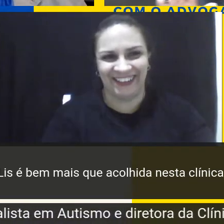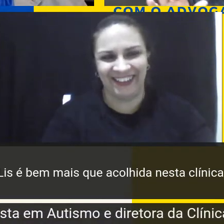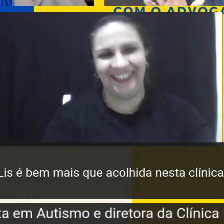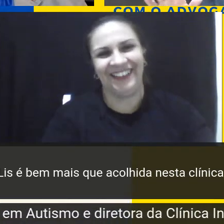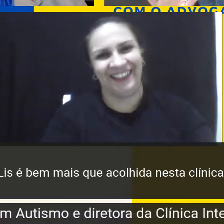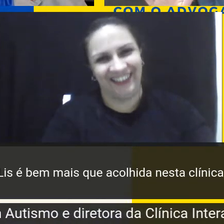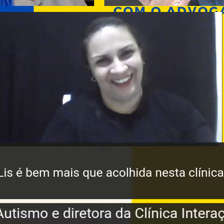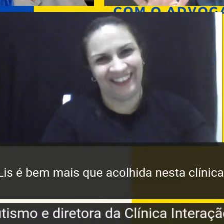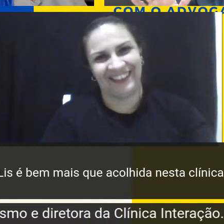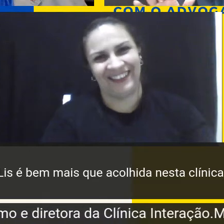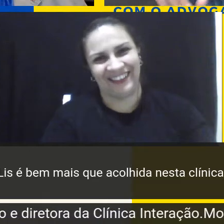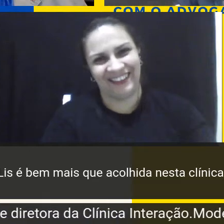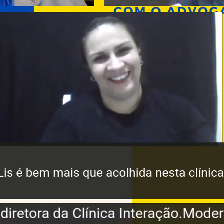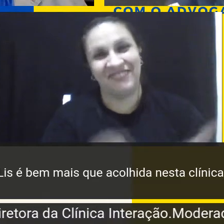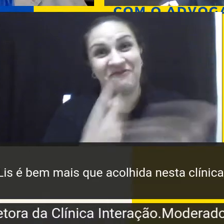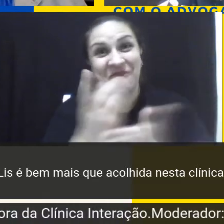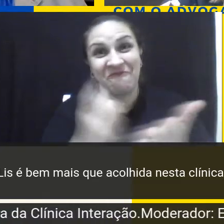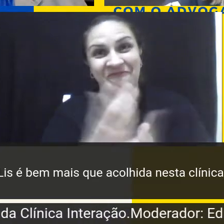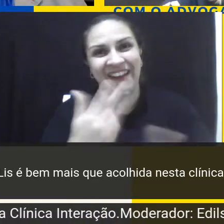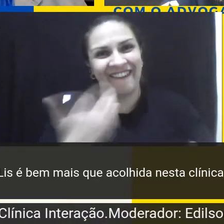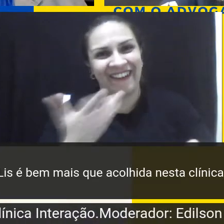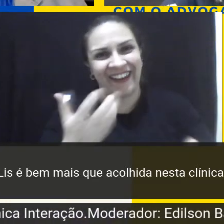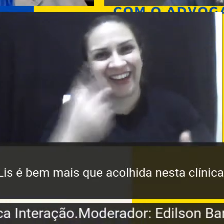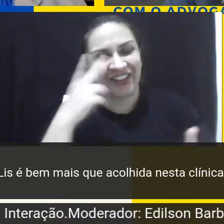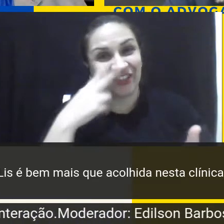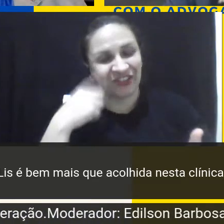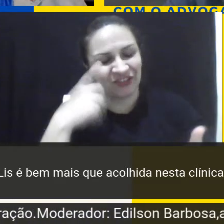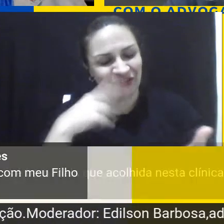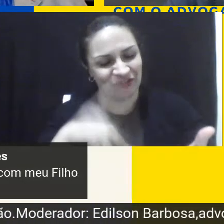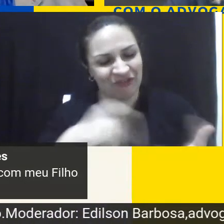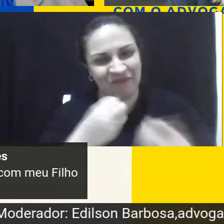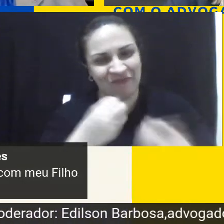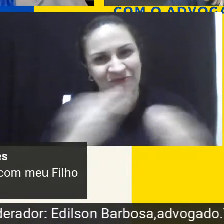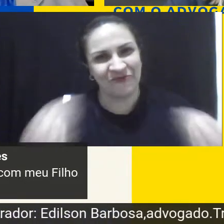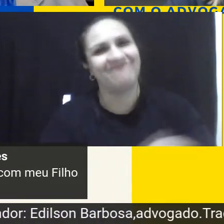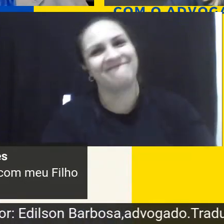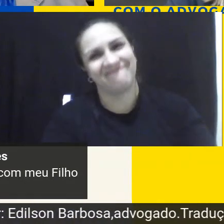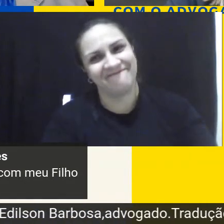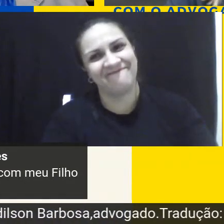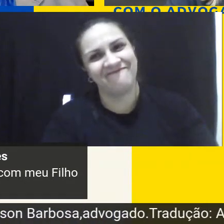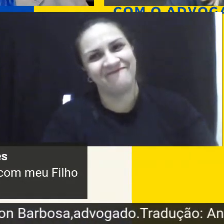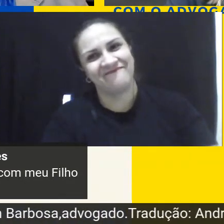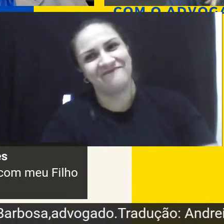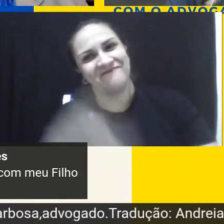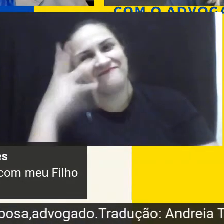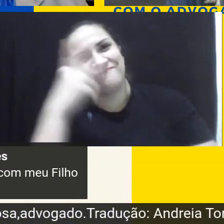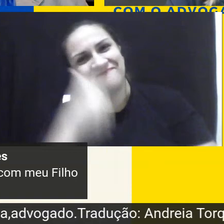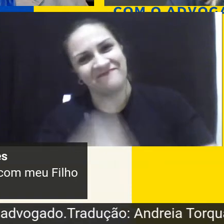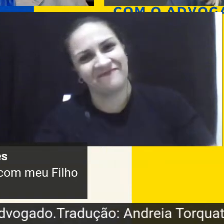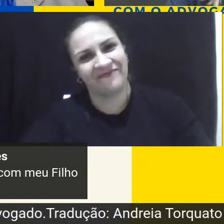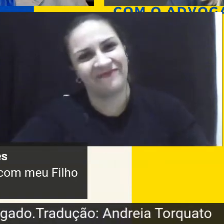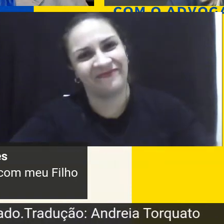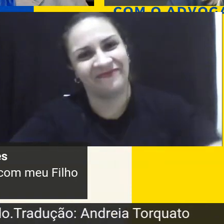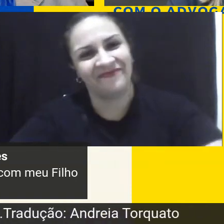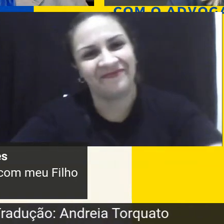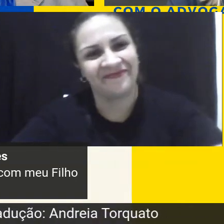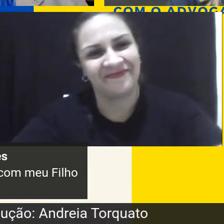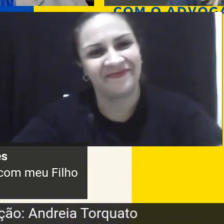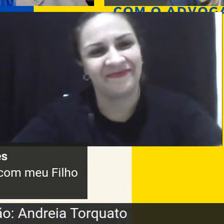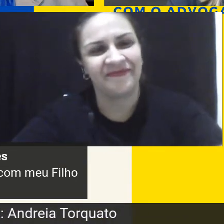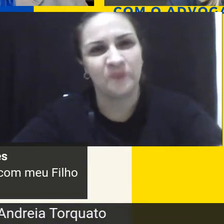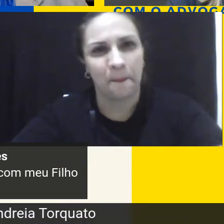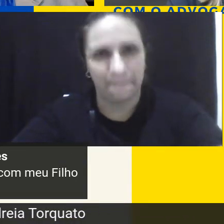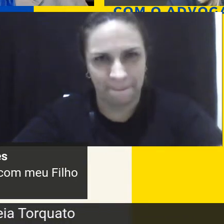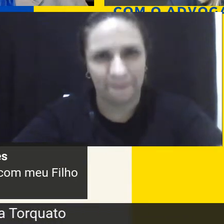chorei demais por hoje, tá? Chorei de verdade. Que legal. Muito bonito. O amor de um pai e uma mãe.